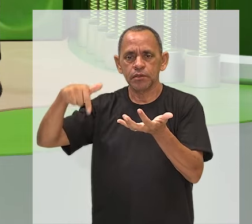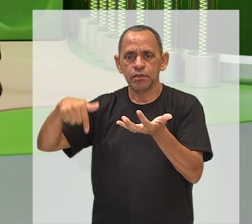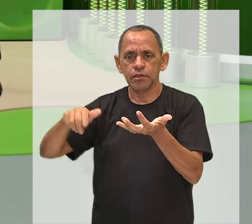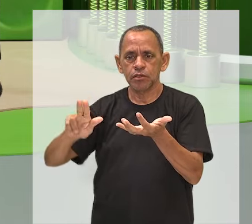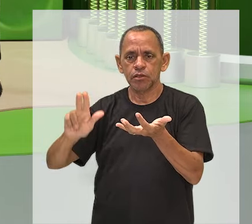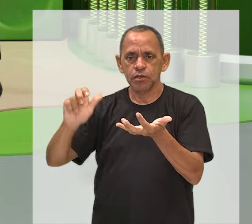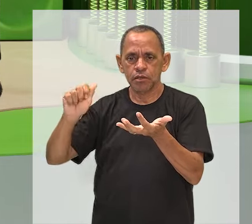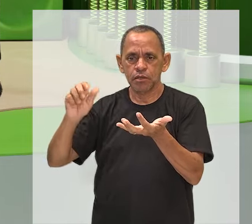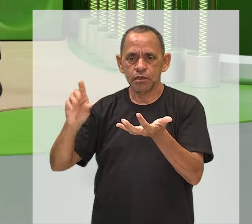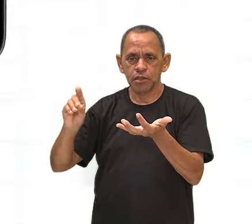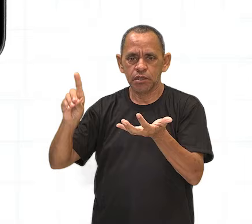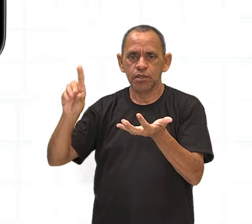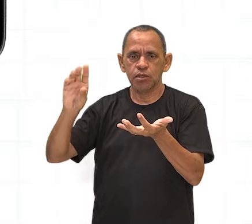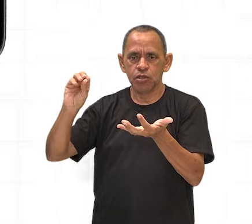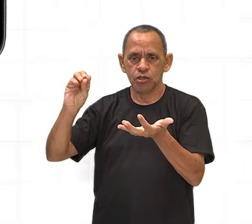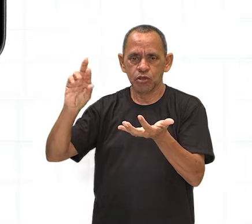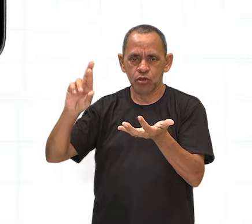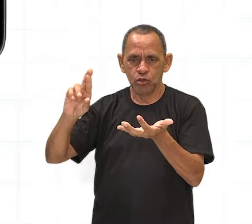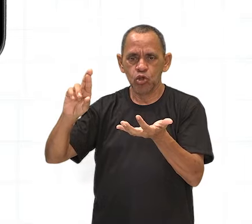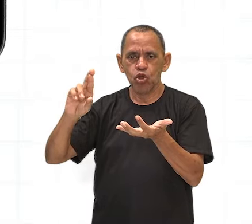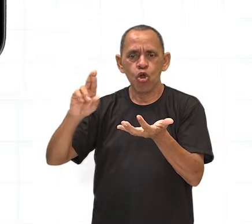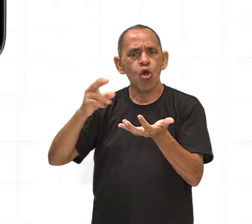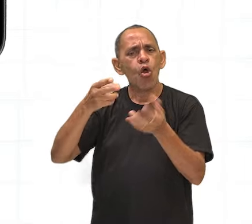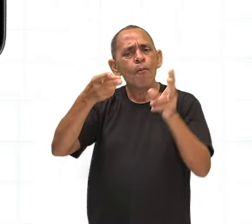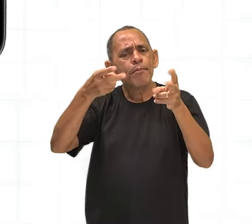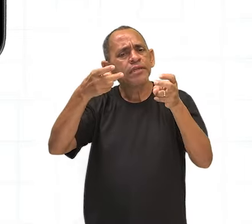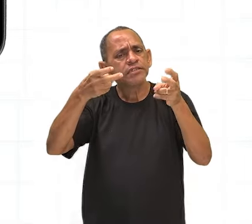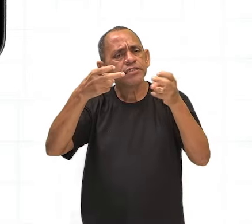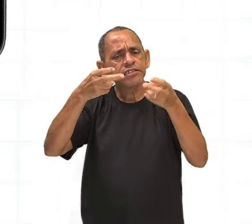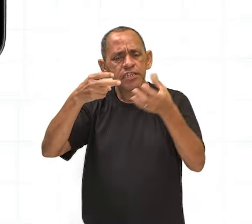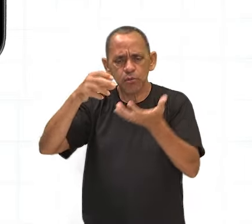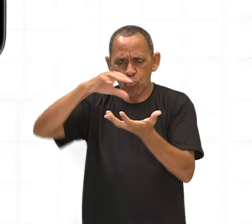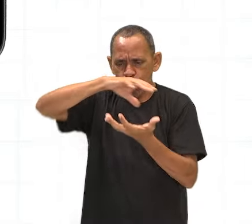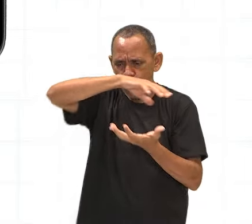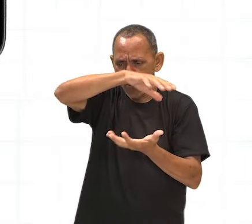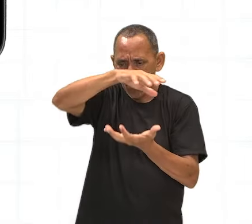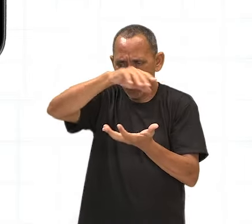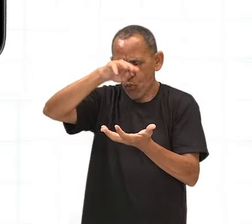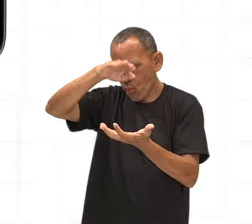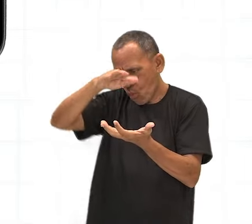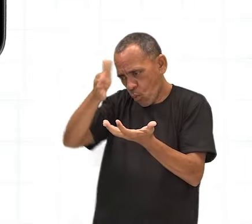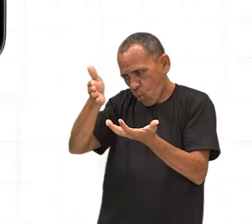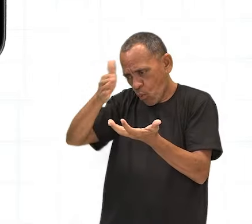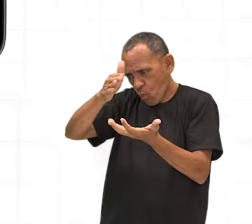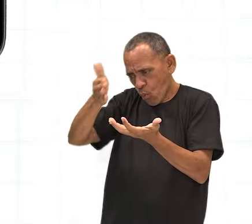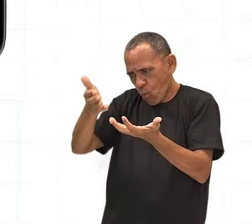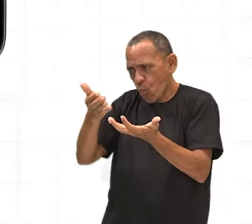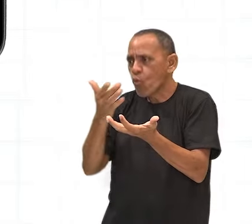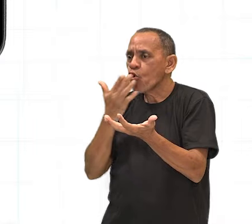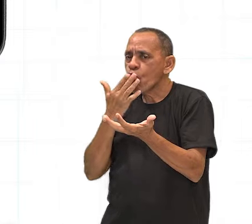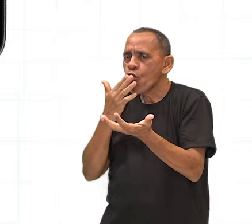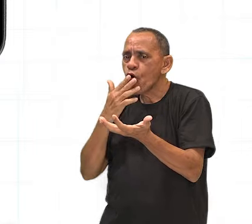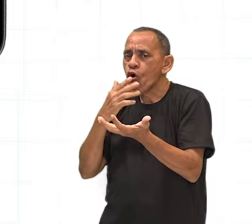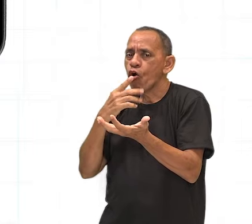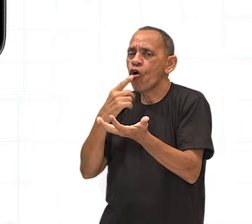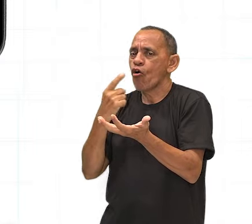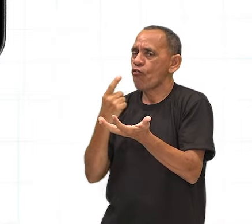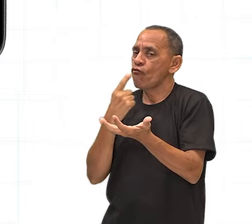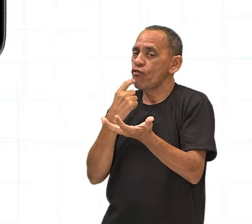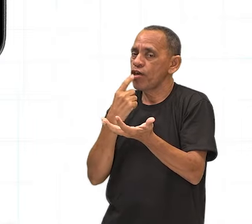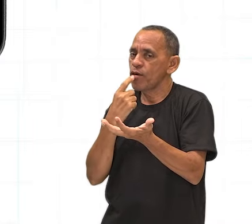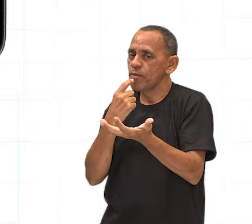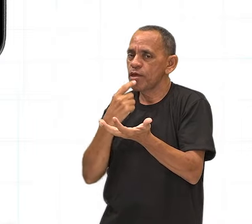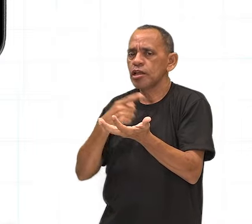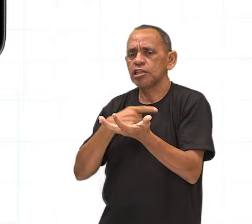tem uma área mais quente, né? Aí nessas áreas que estão em vermelho, a gente tem uma área mais quente